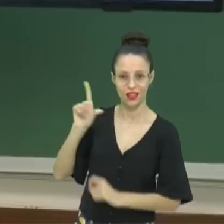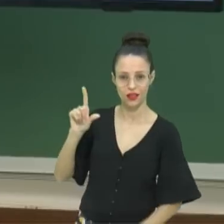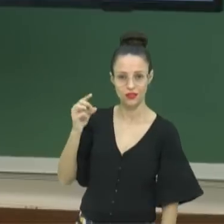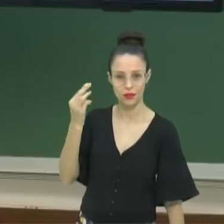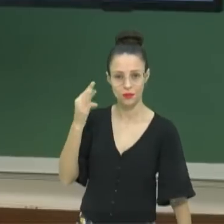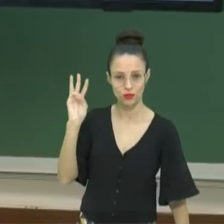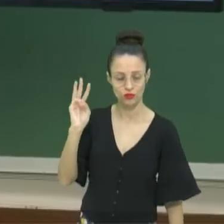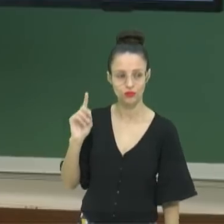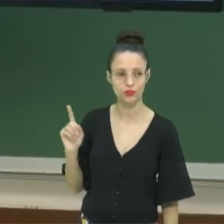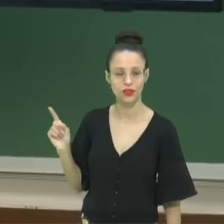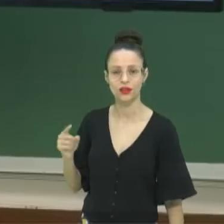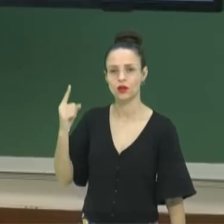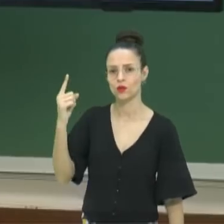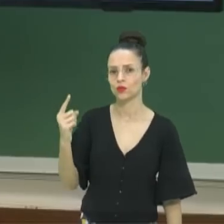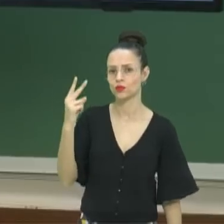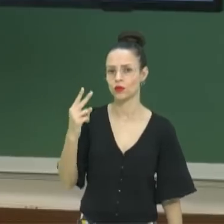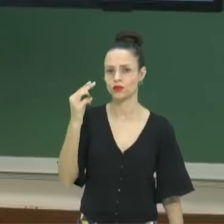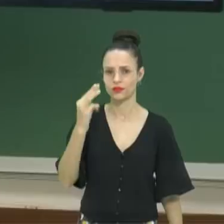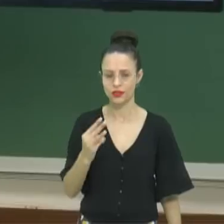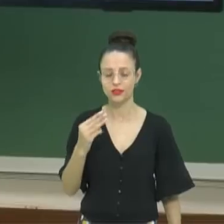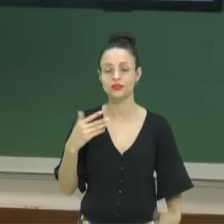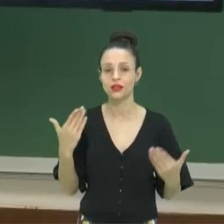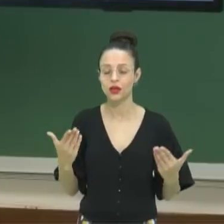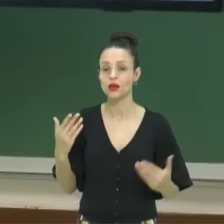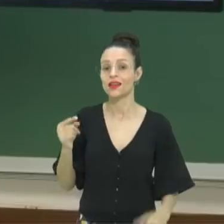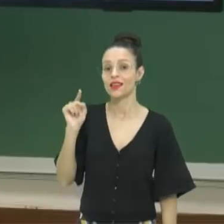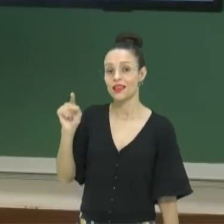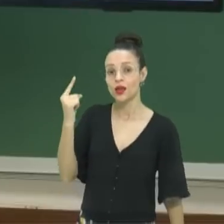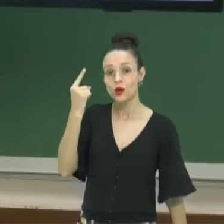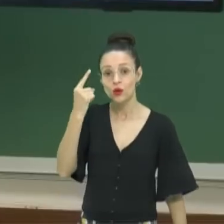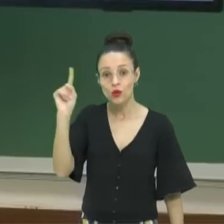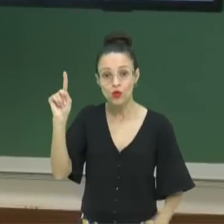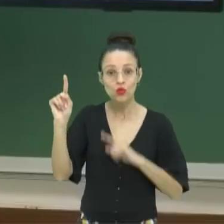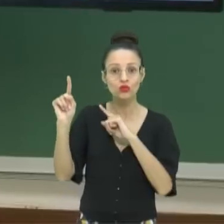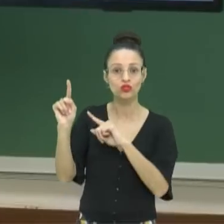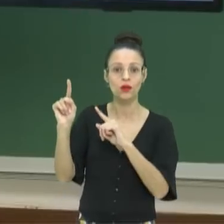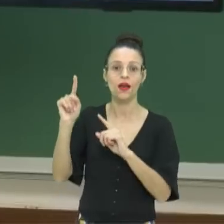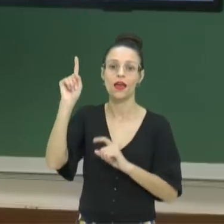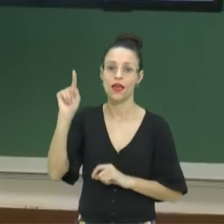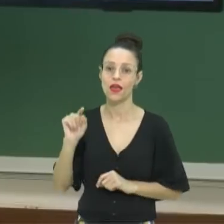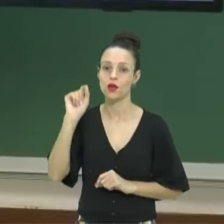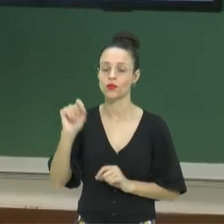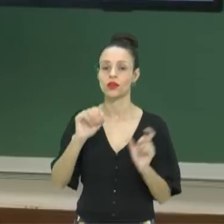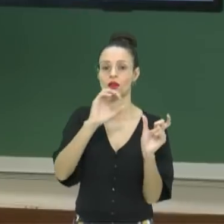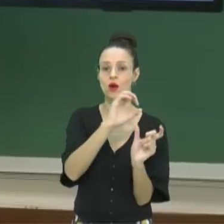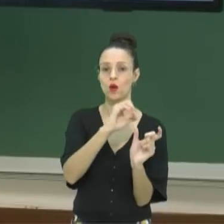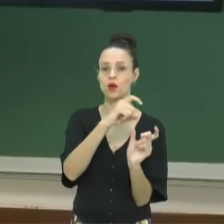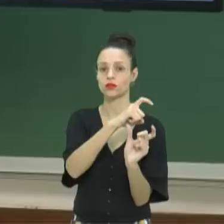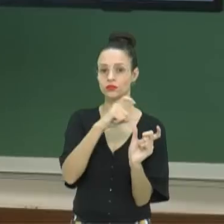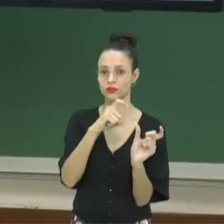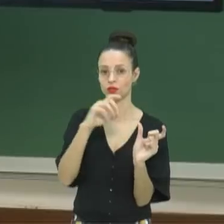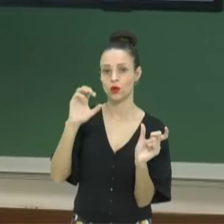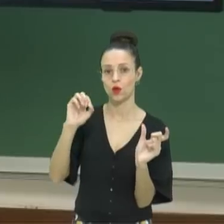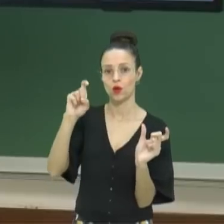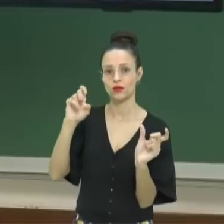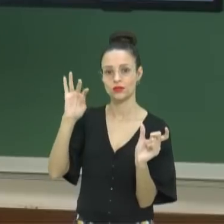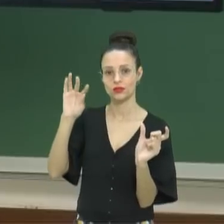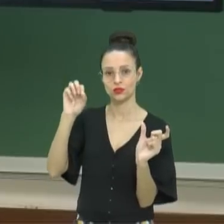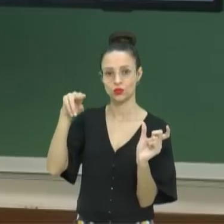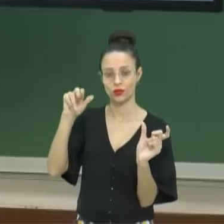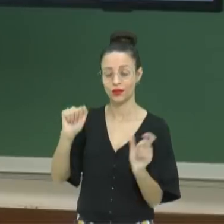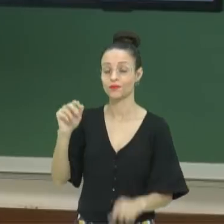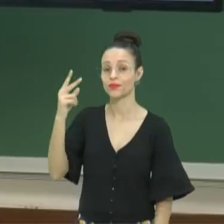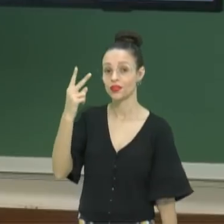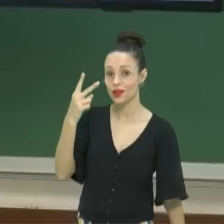antepenúltima, tá certo? Só essas três. Quando a sílaba tônica está na última, ela será uma oxítona. Quando ela estiver